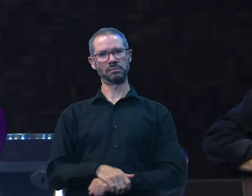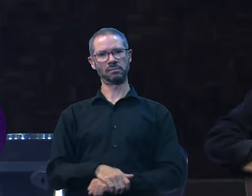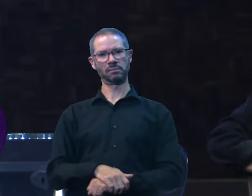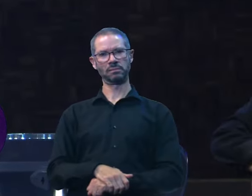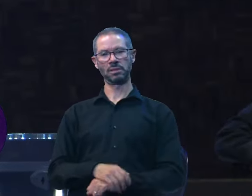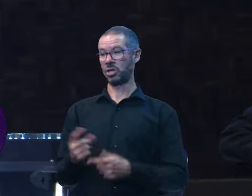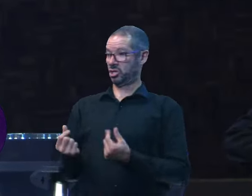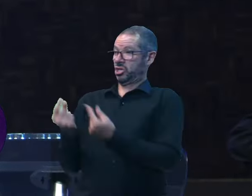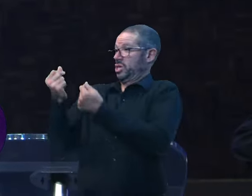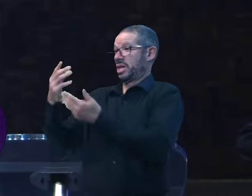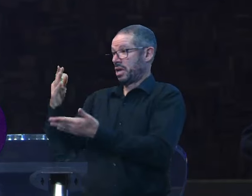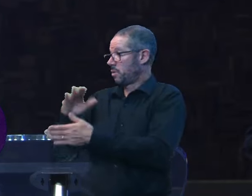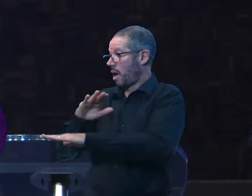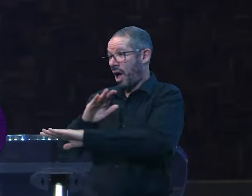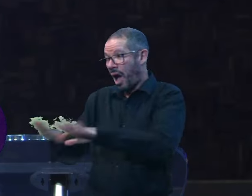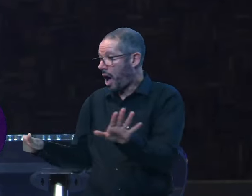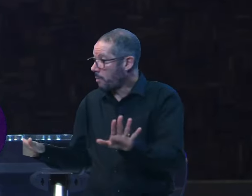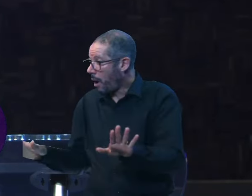Acabou o dinheiro.